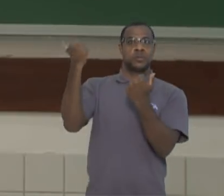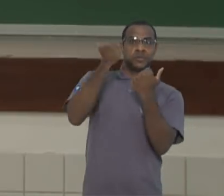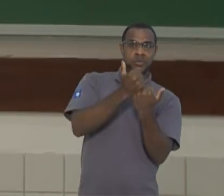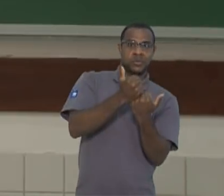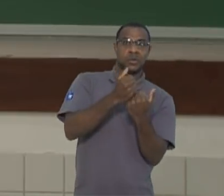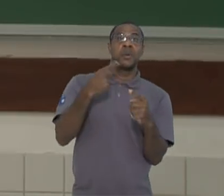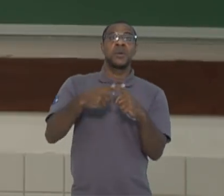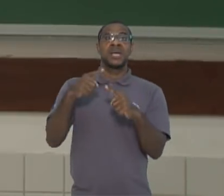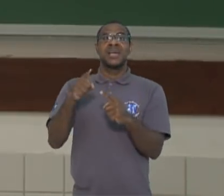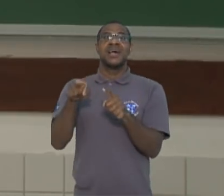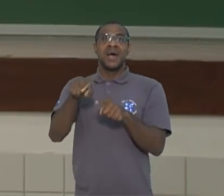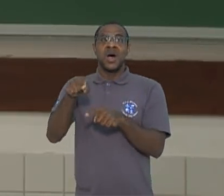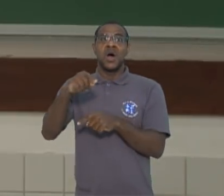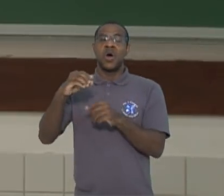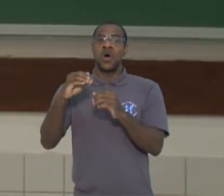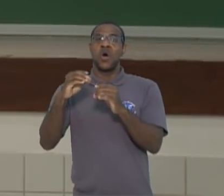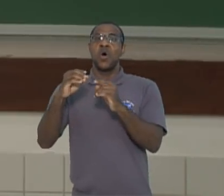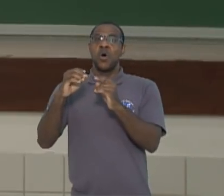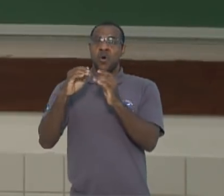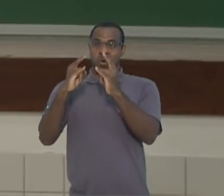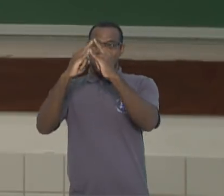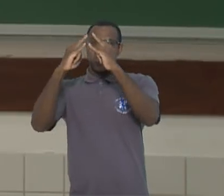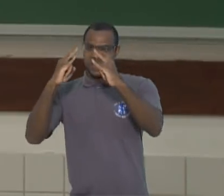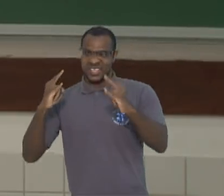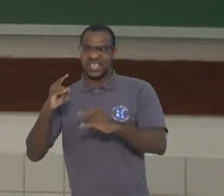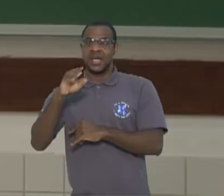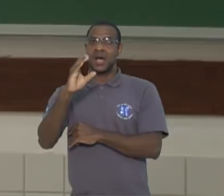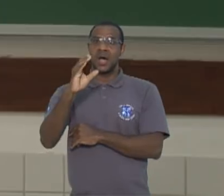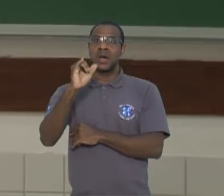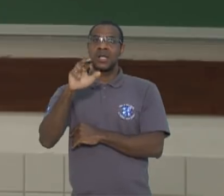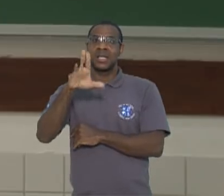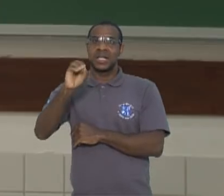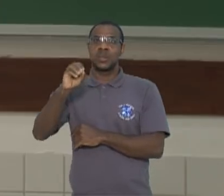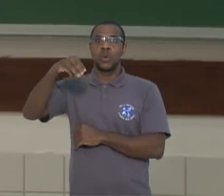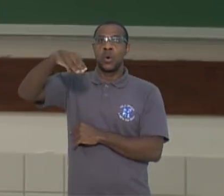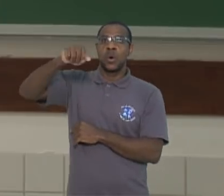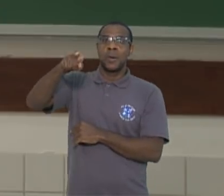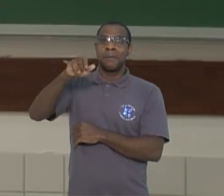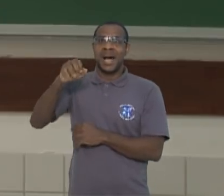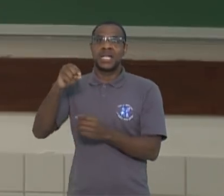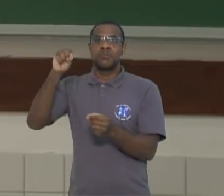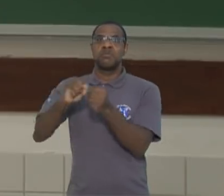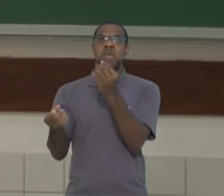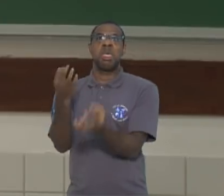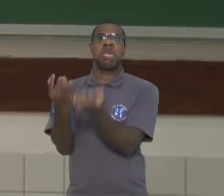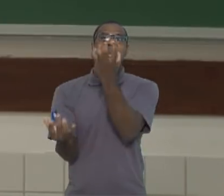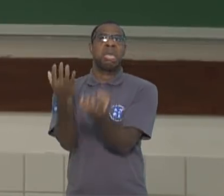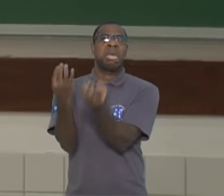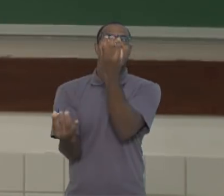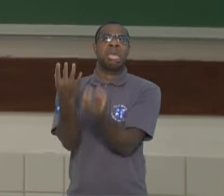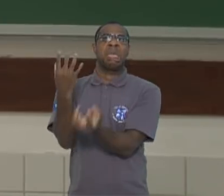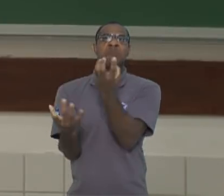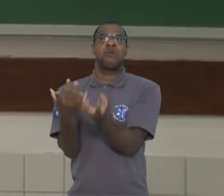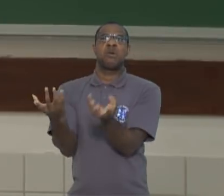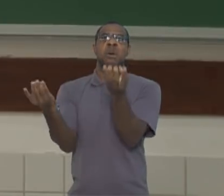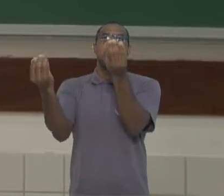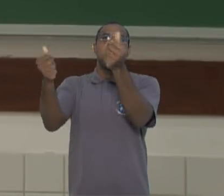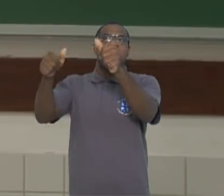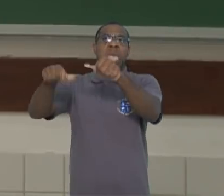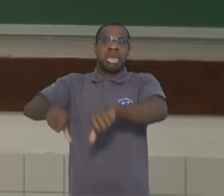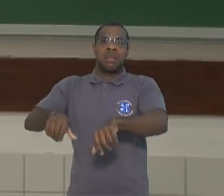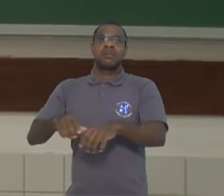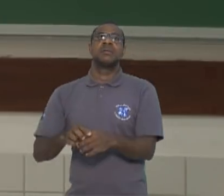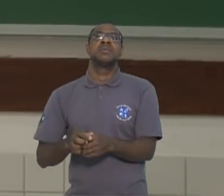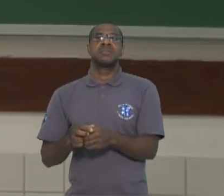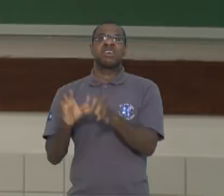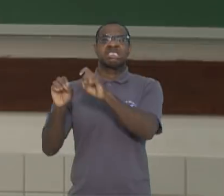Mas o espetáculo continua lá, né? O espaço continua lá para a visitação. Então, as pessoas vão visitar as ruínas de como